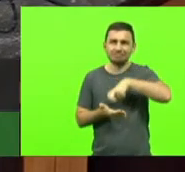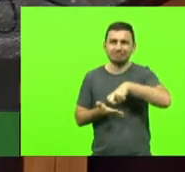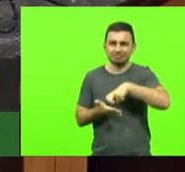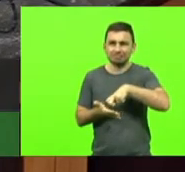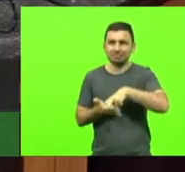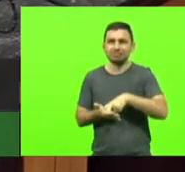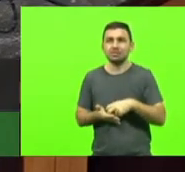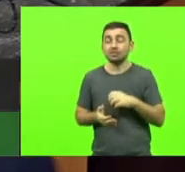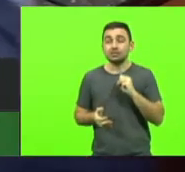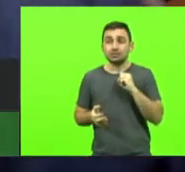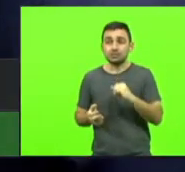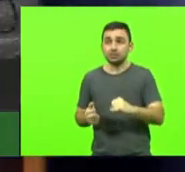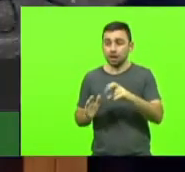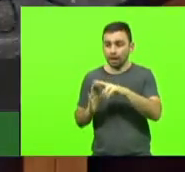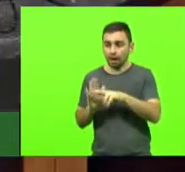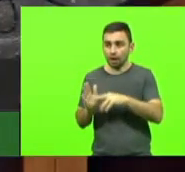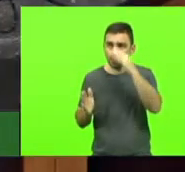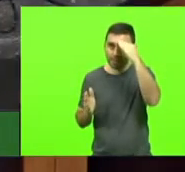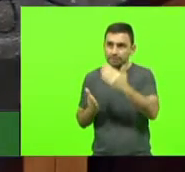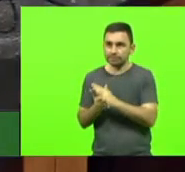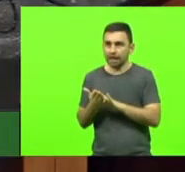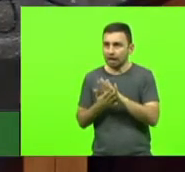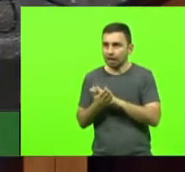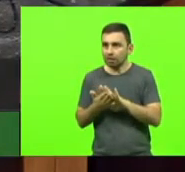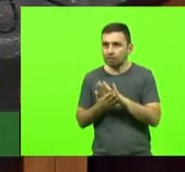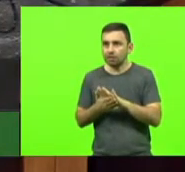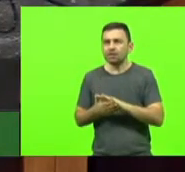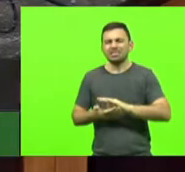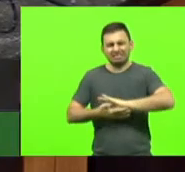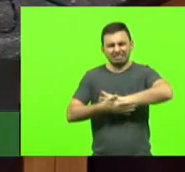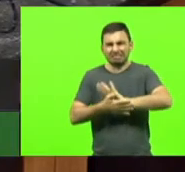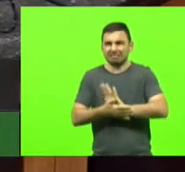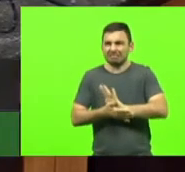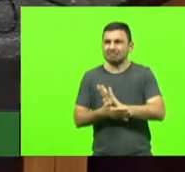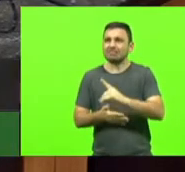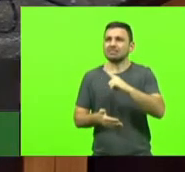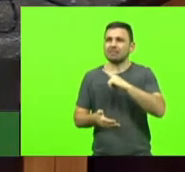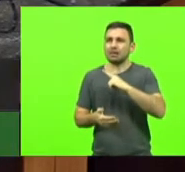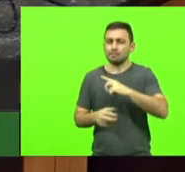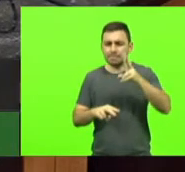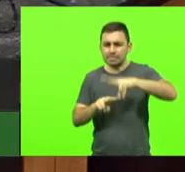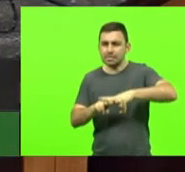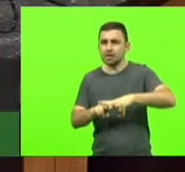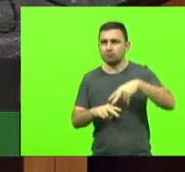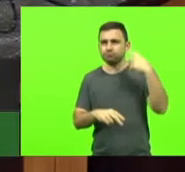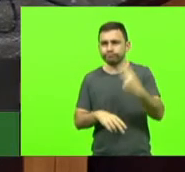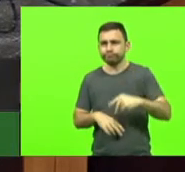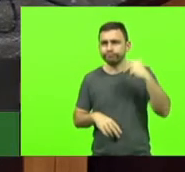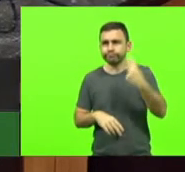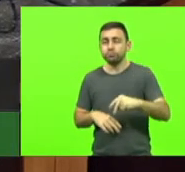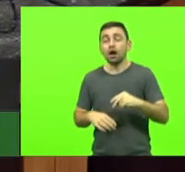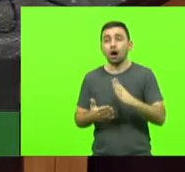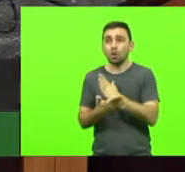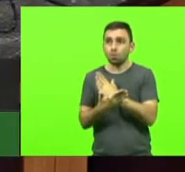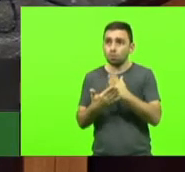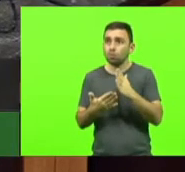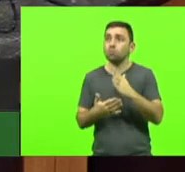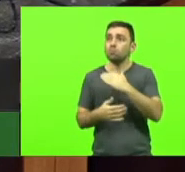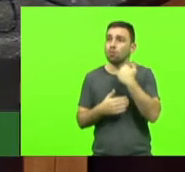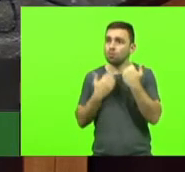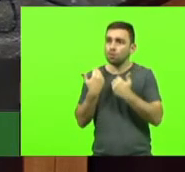regras acarretava punições severas do Talibã, como prisão, tortura e até mesmo a morte. As